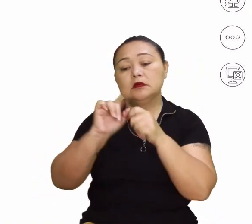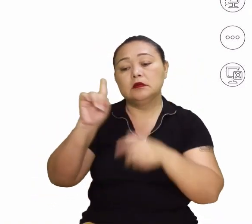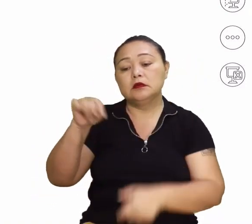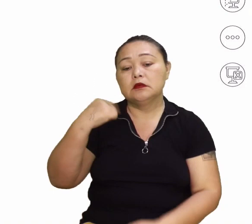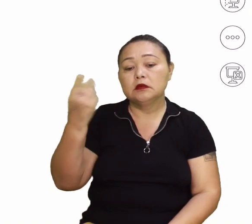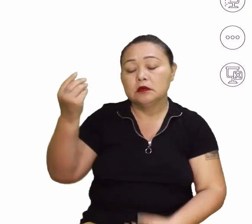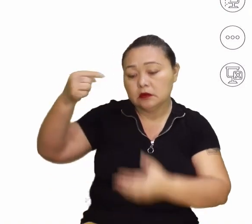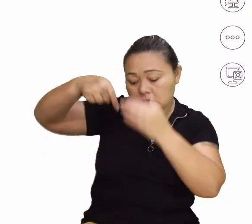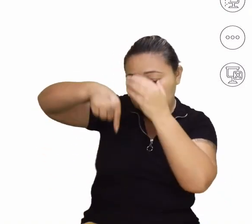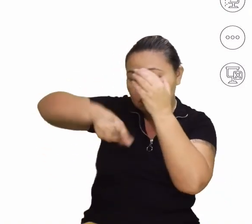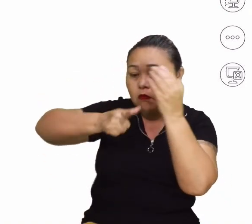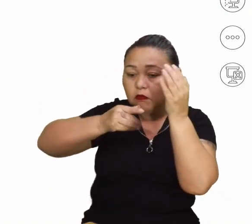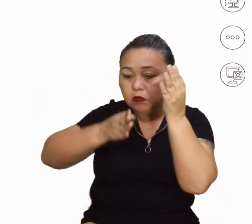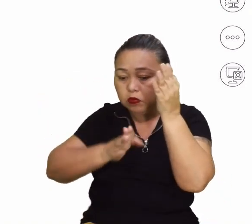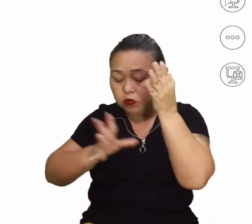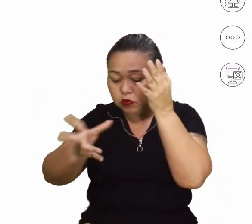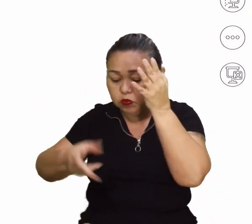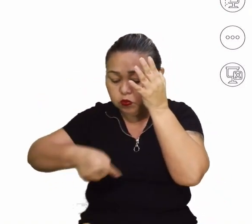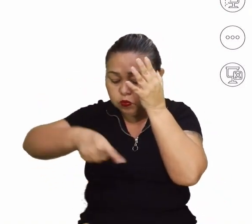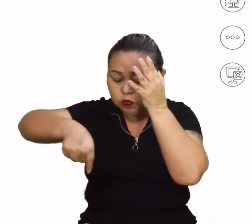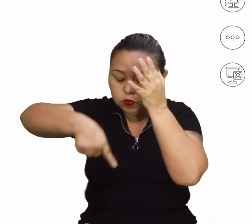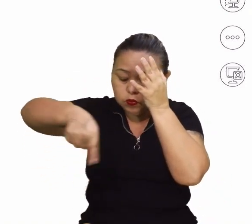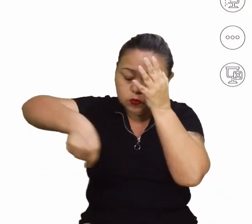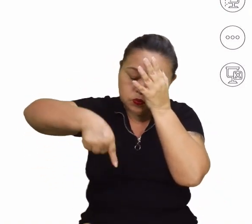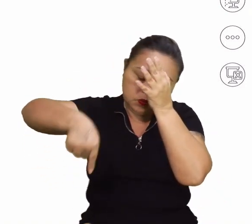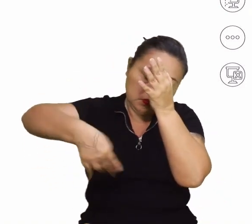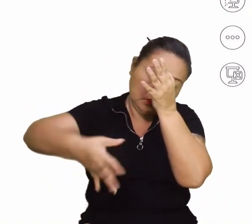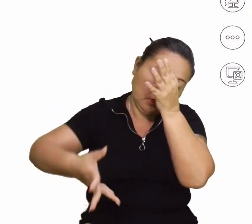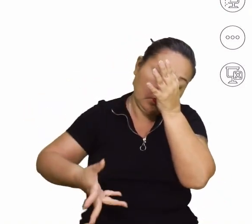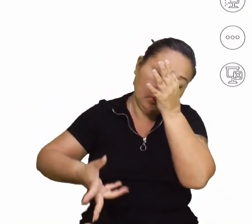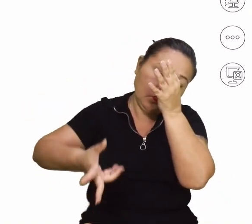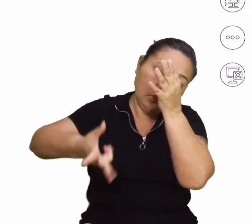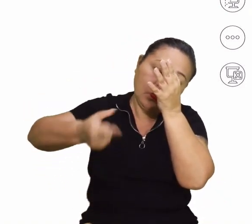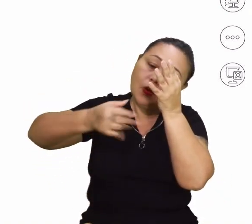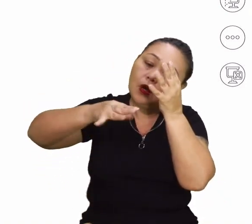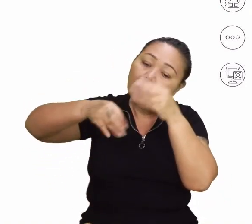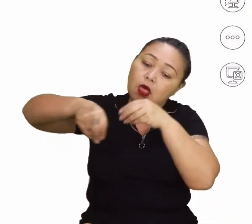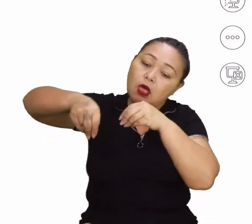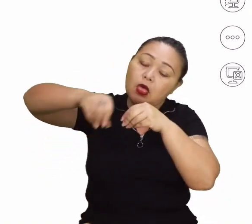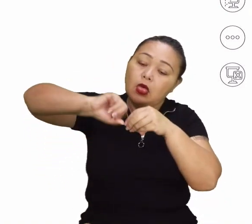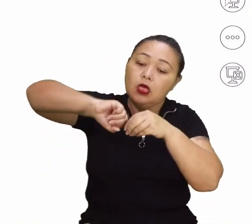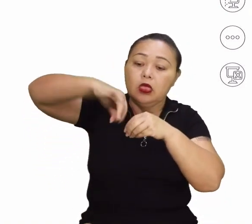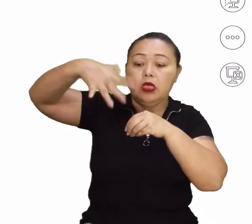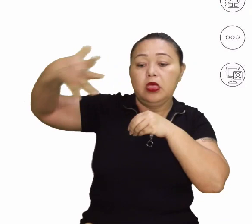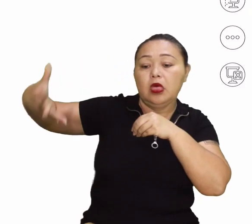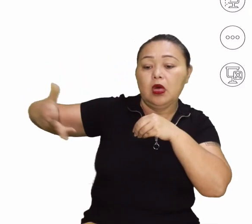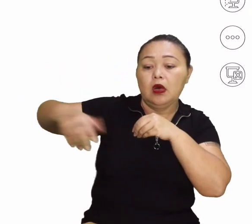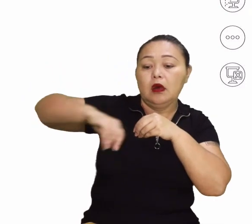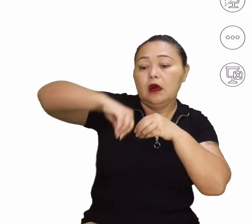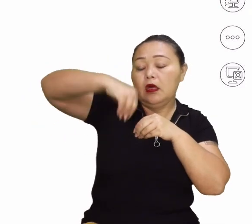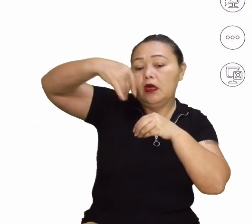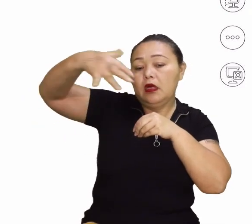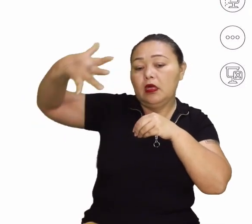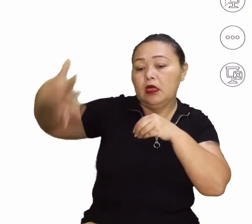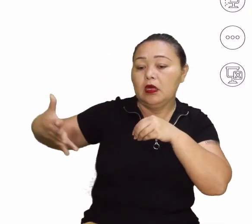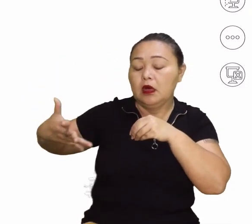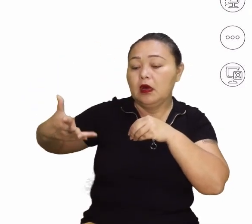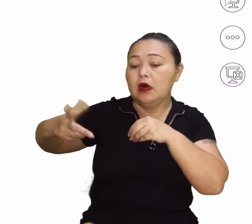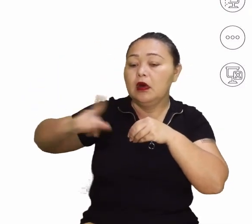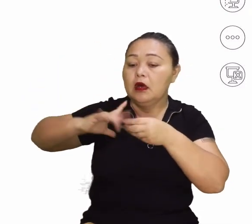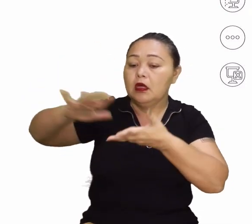e sai sugando a terra e vai jogar numa esteira que tem